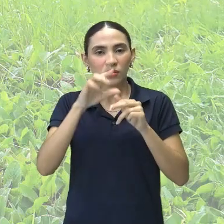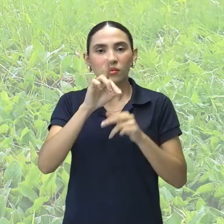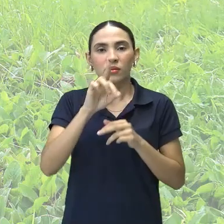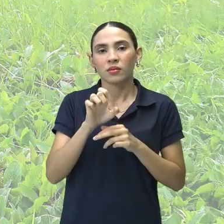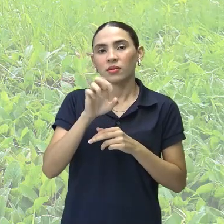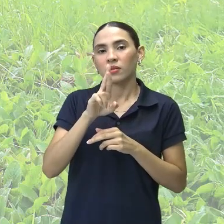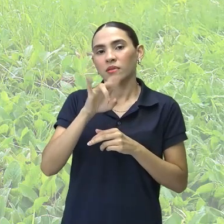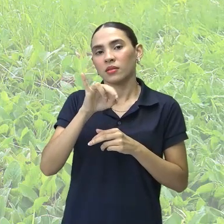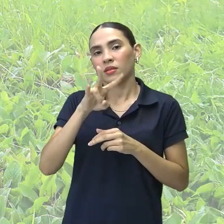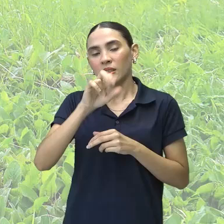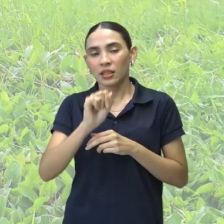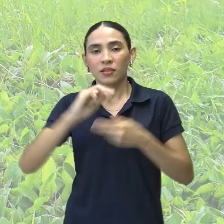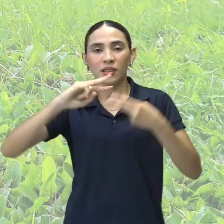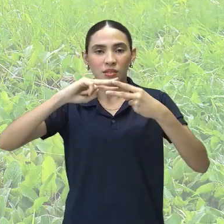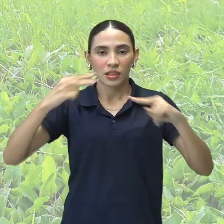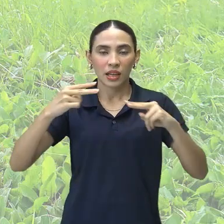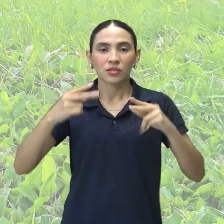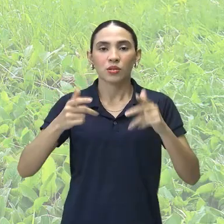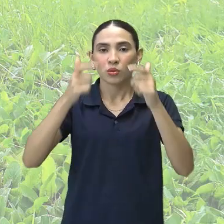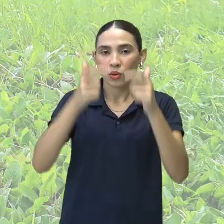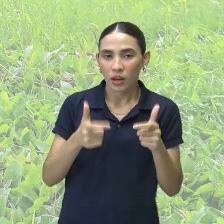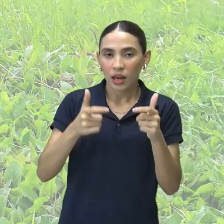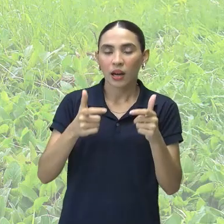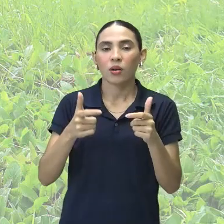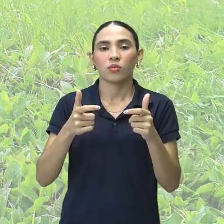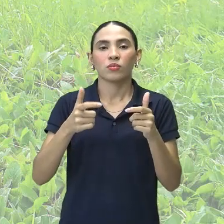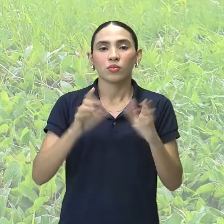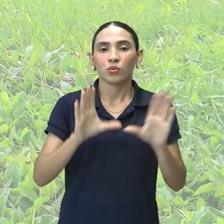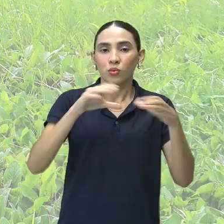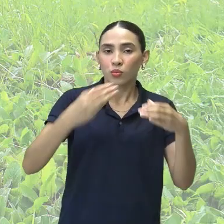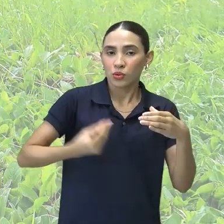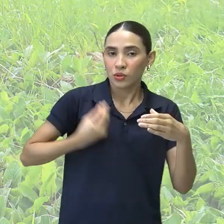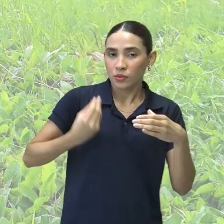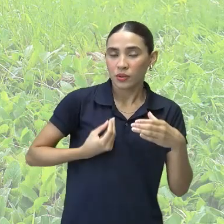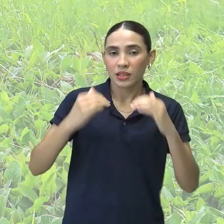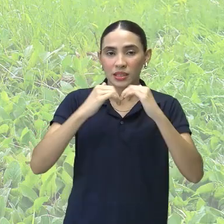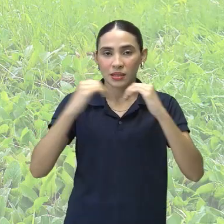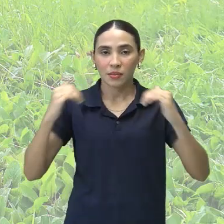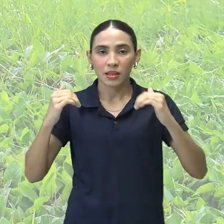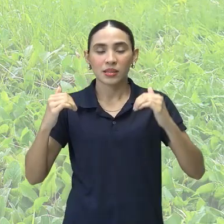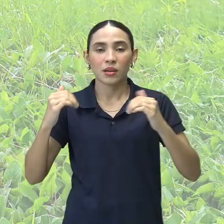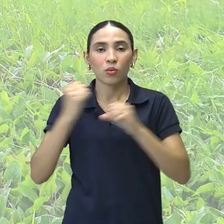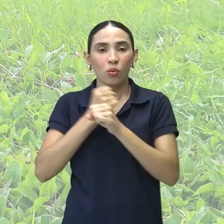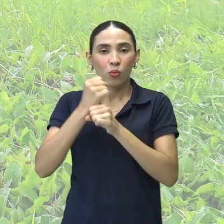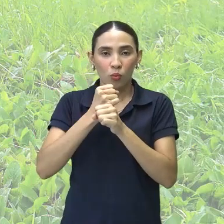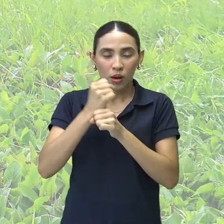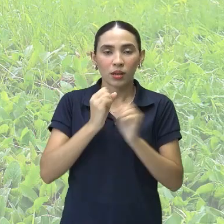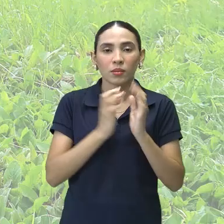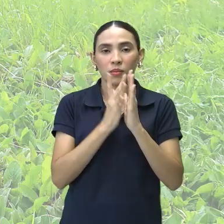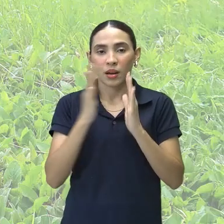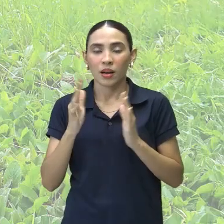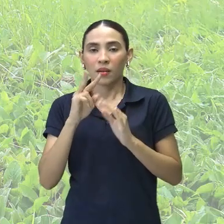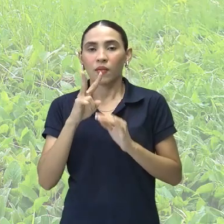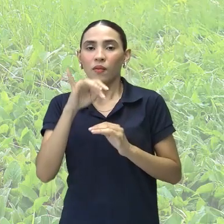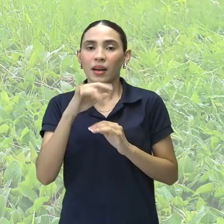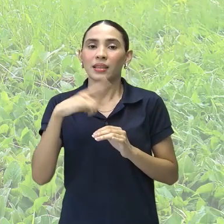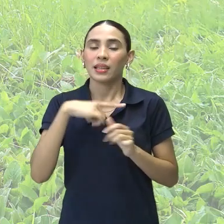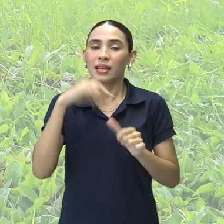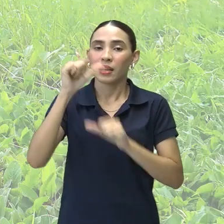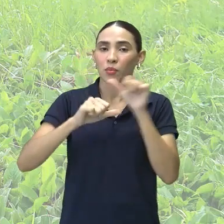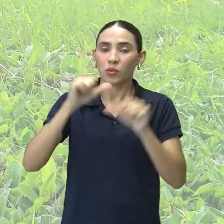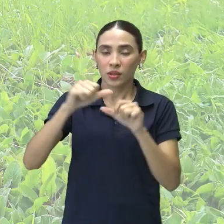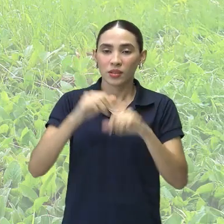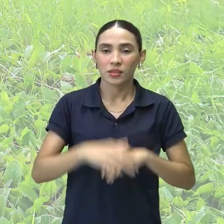relacionado com a posição geográfica daquele indivíduo e a separação dele com o passar do tempo, onde vai ocorrer a